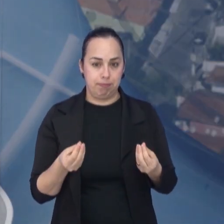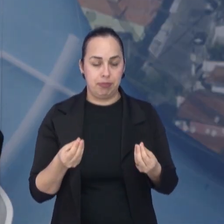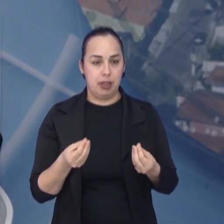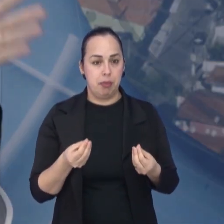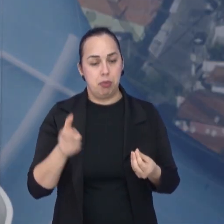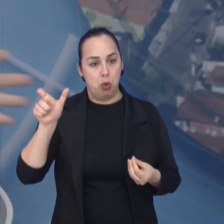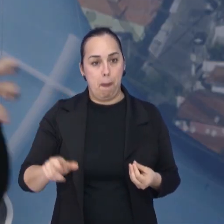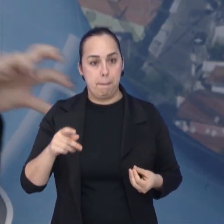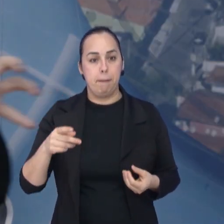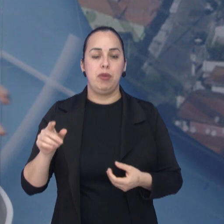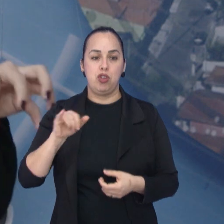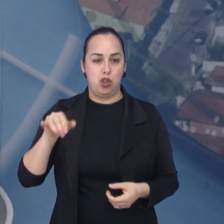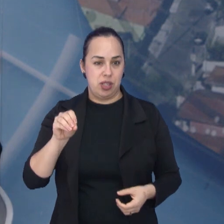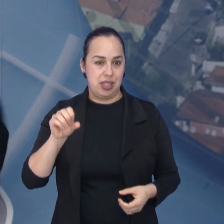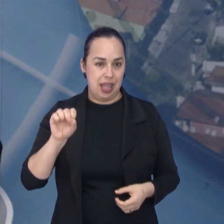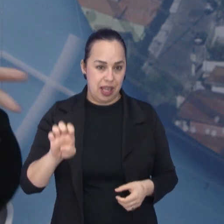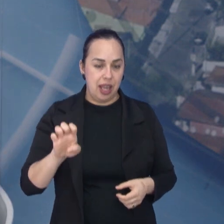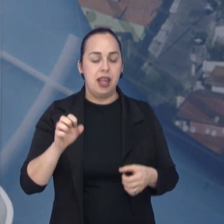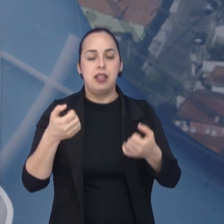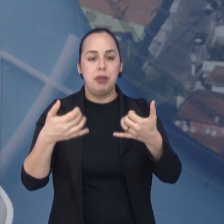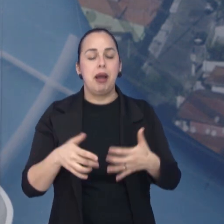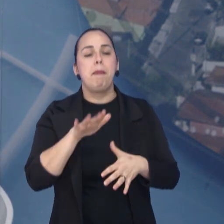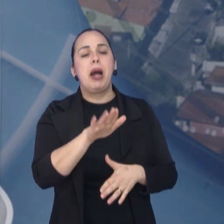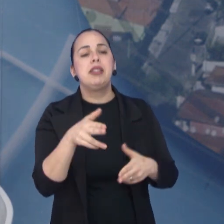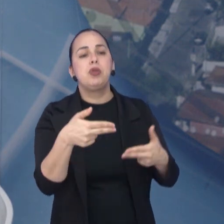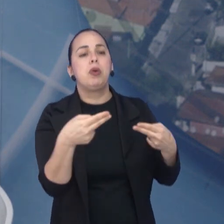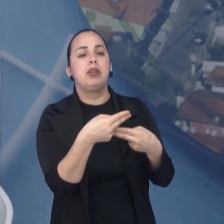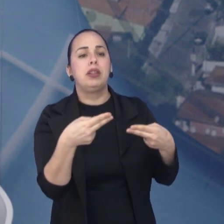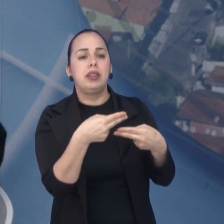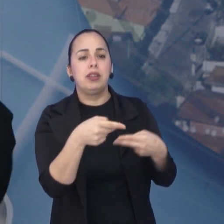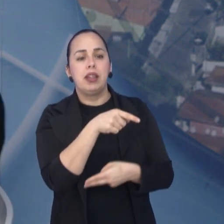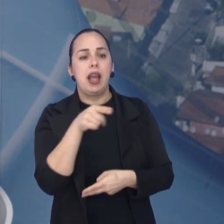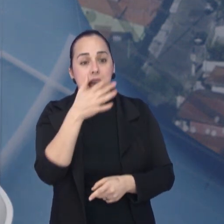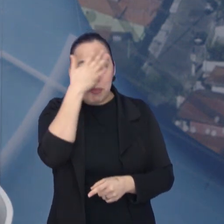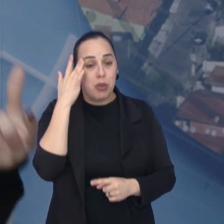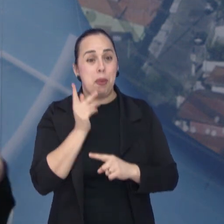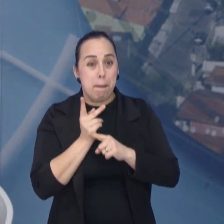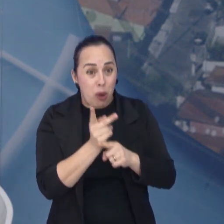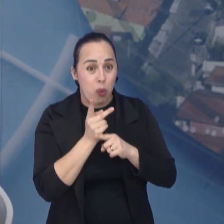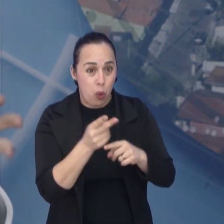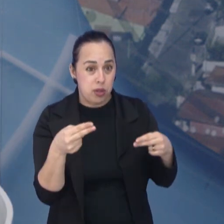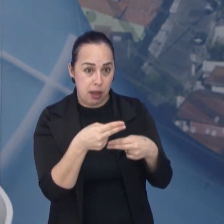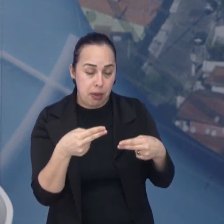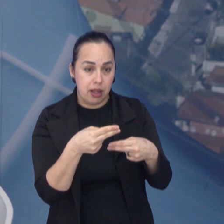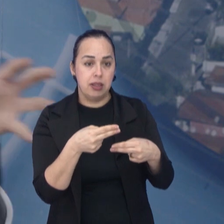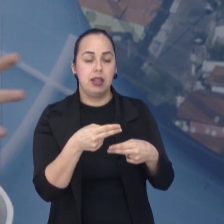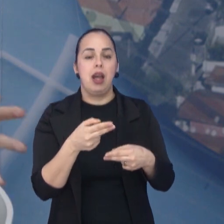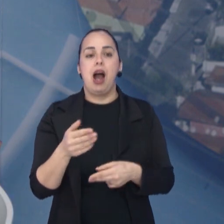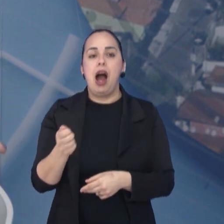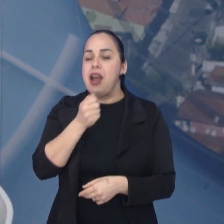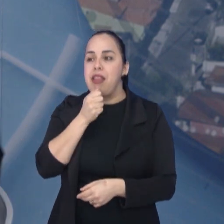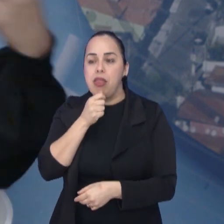José, como que está a abrangência do Sebrae nesse sentido, né? As pessoas procuram, muita gente, vocês percebem que ainda não